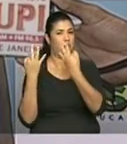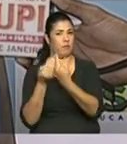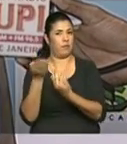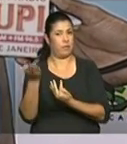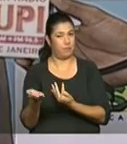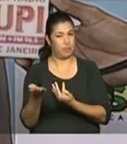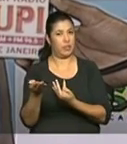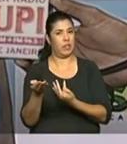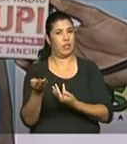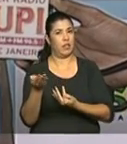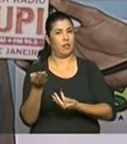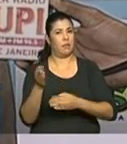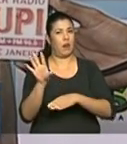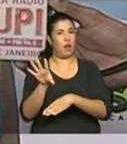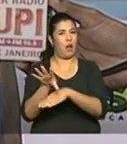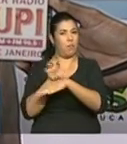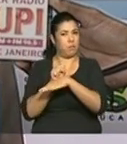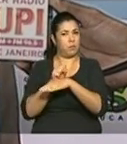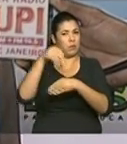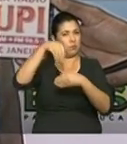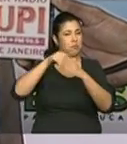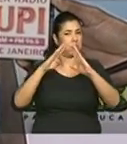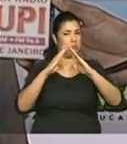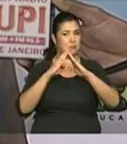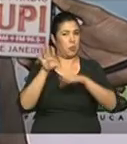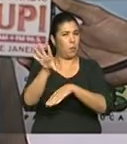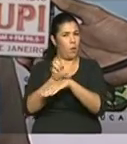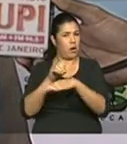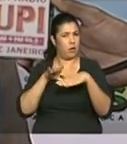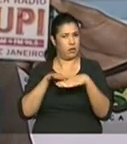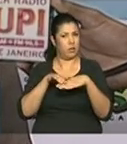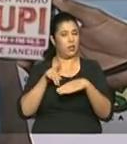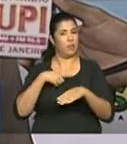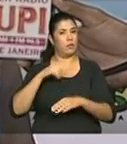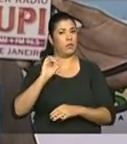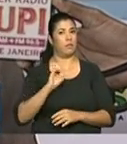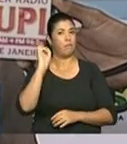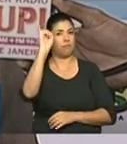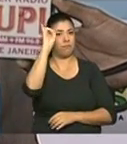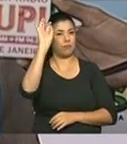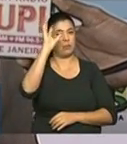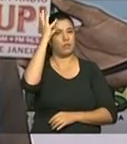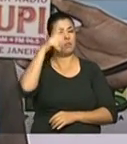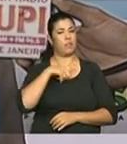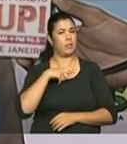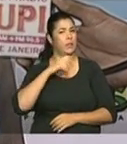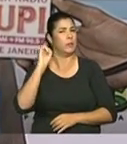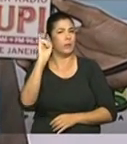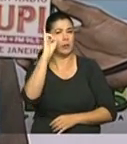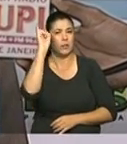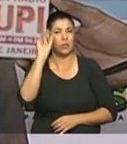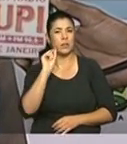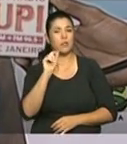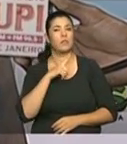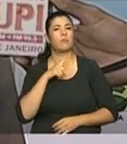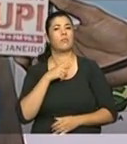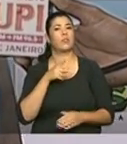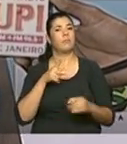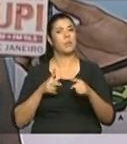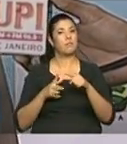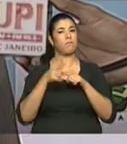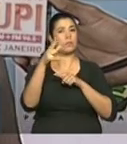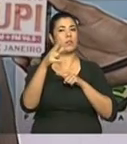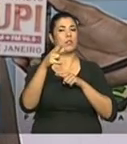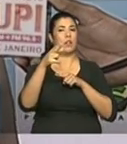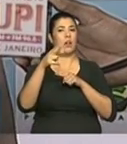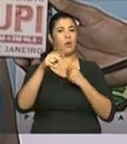aquela transmissão que ocorre no próprio domicílio, e isso é decisivo, tem um papel fundamental na interrupção